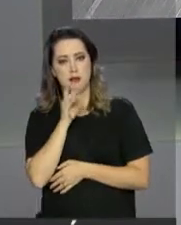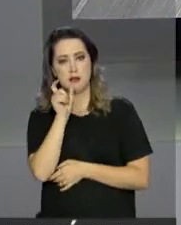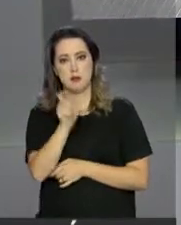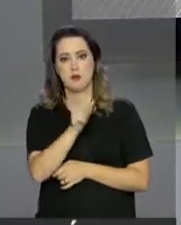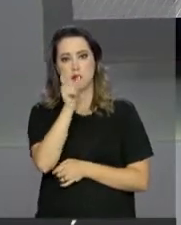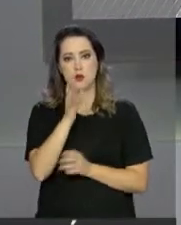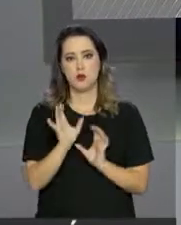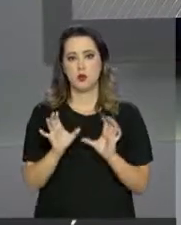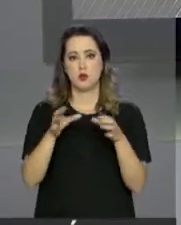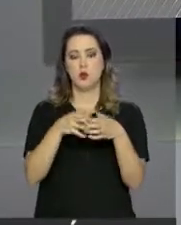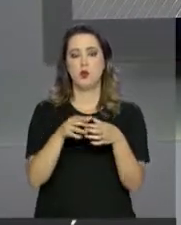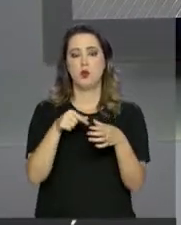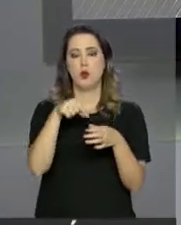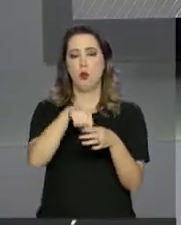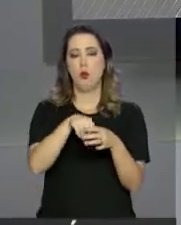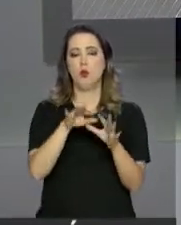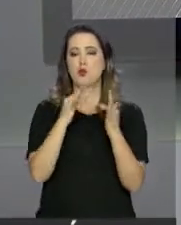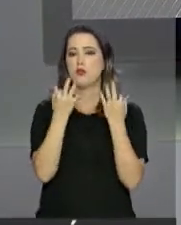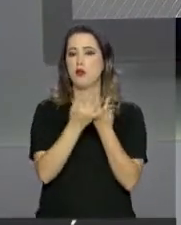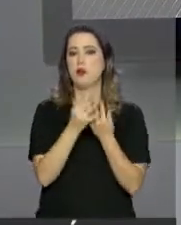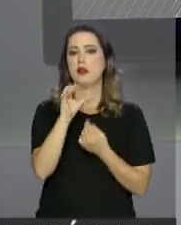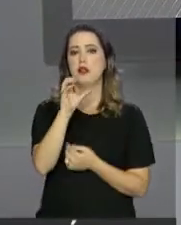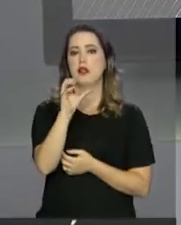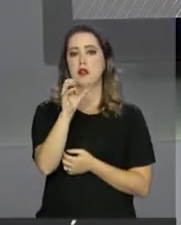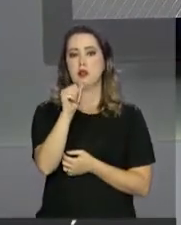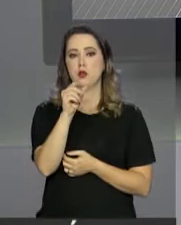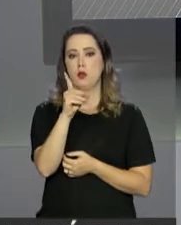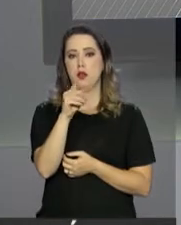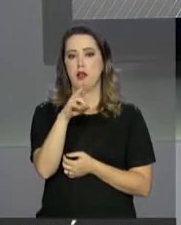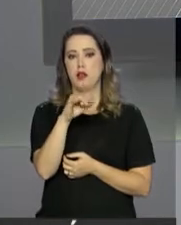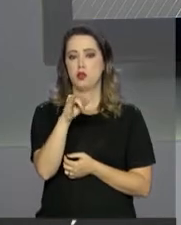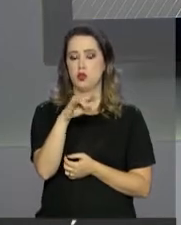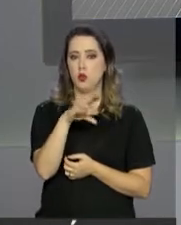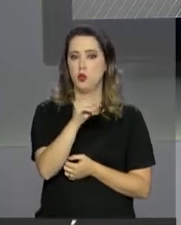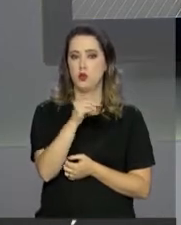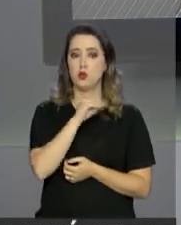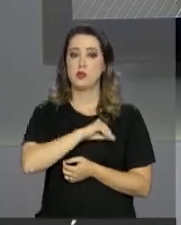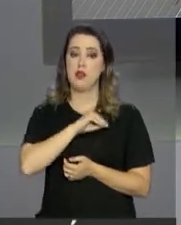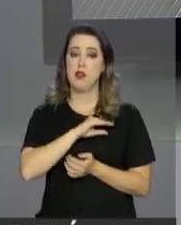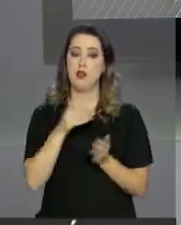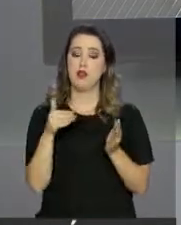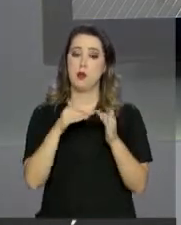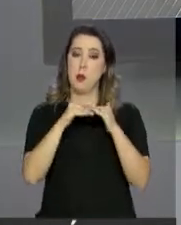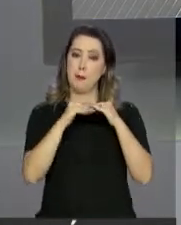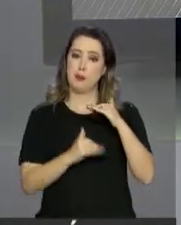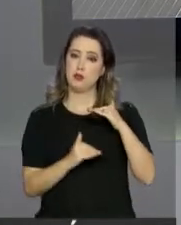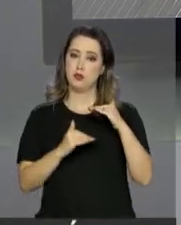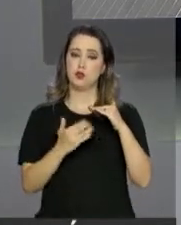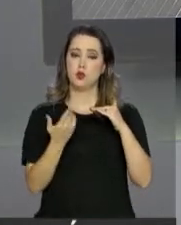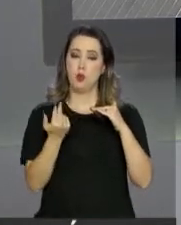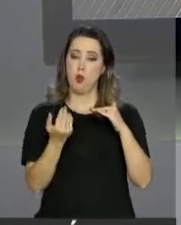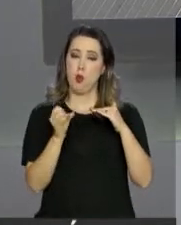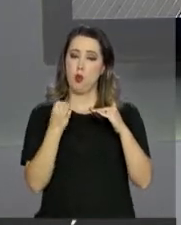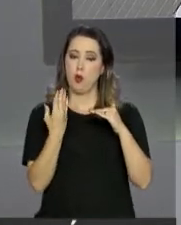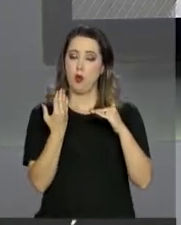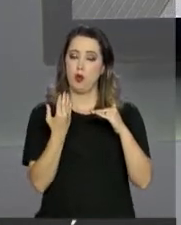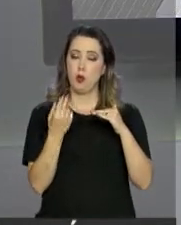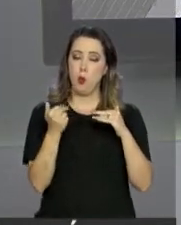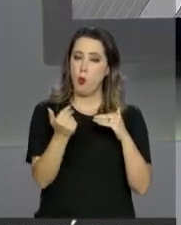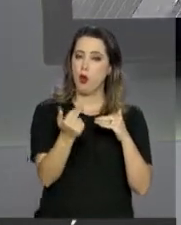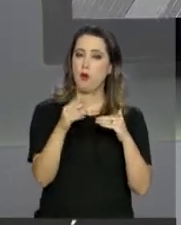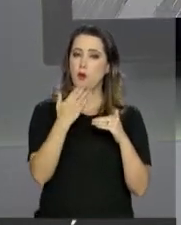pertençam à família inscrita no cadastro único cuja renda familiar mensal seja inferior ou igual a meio salário